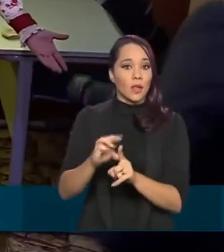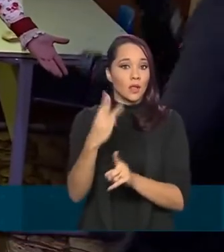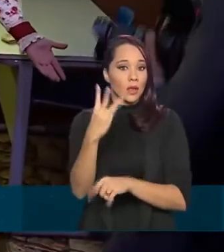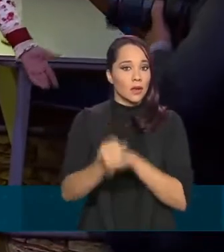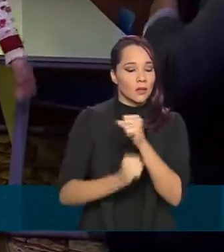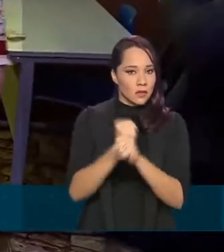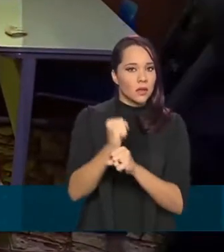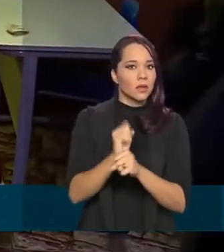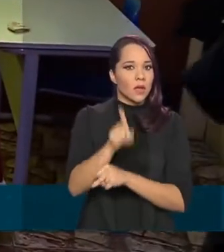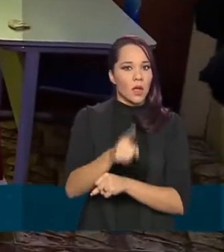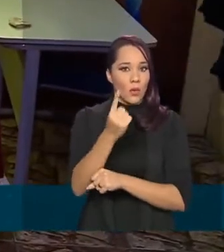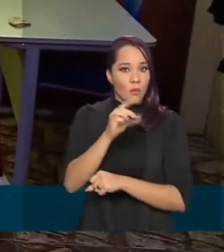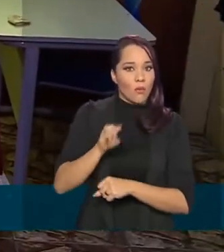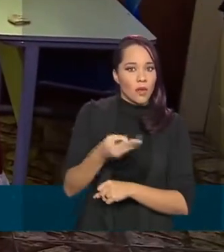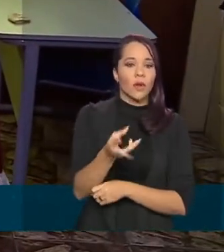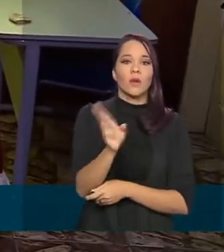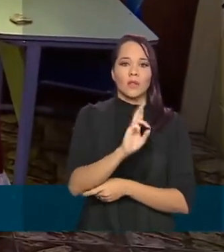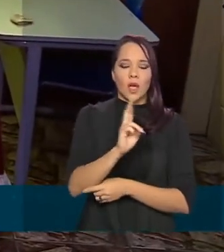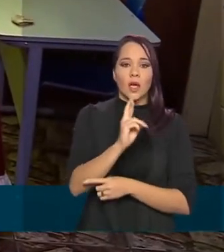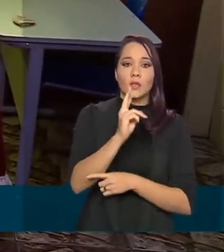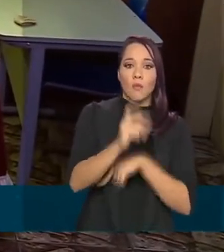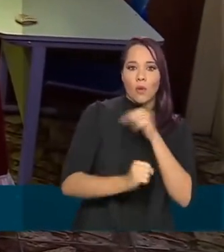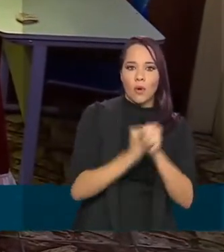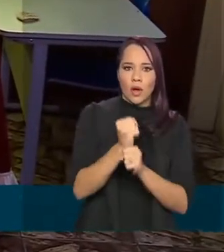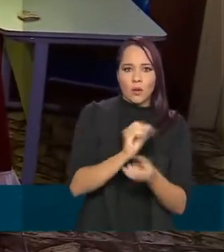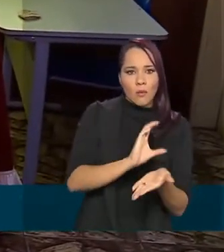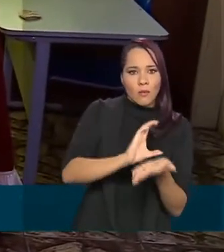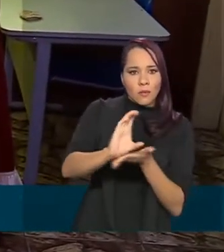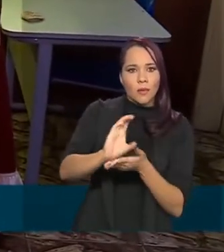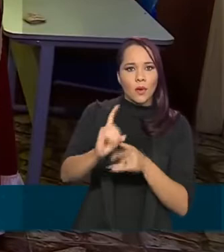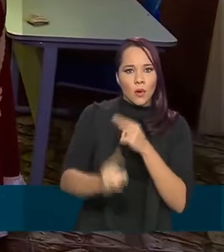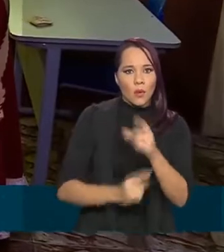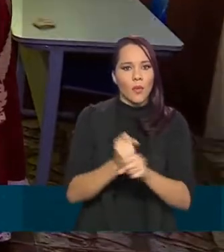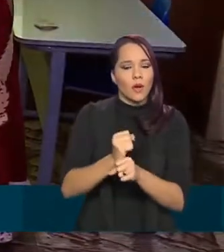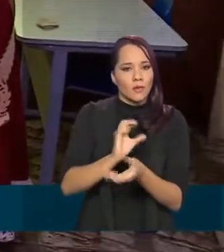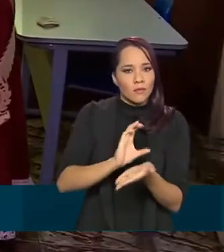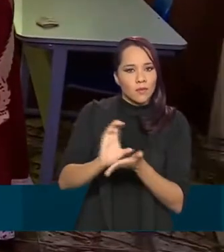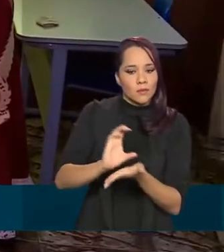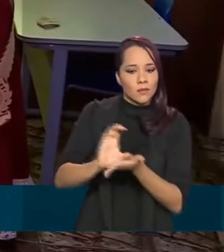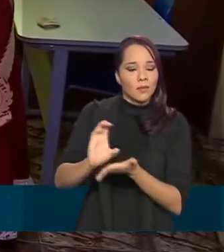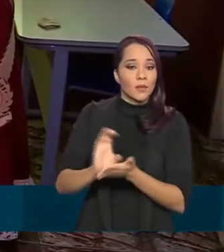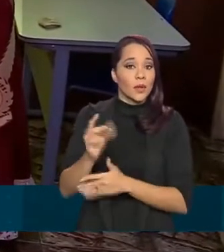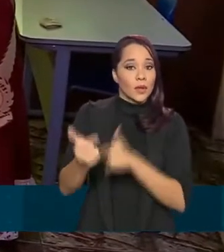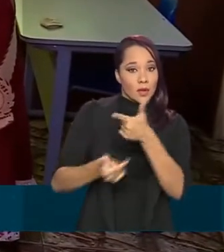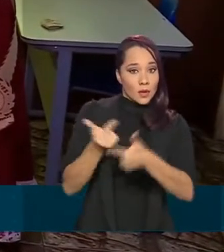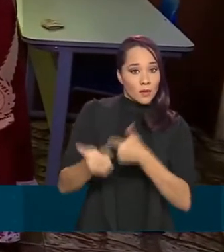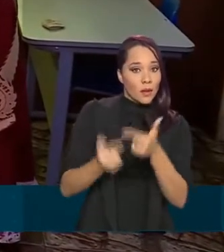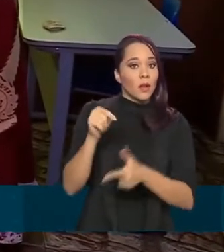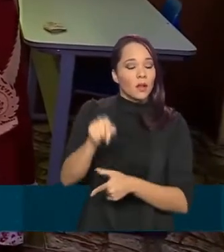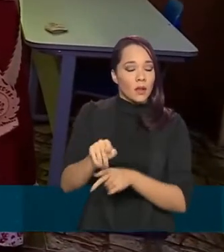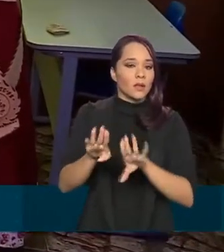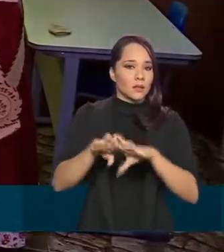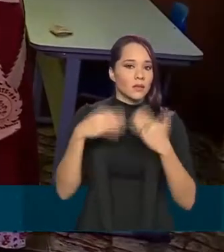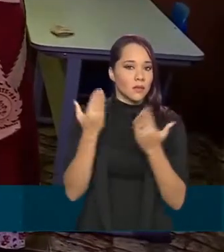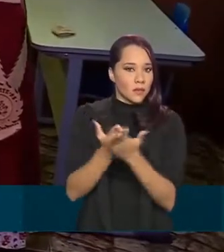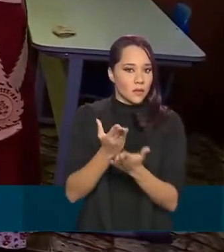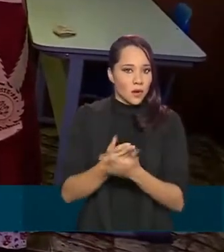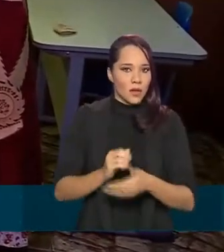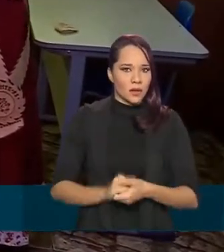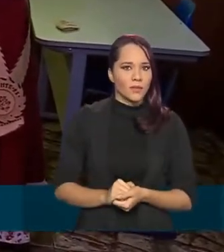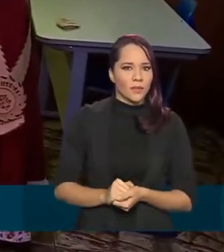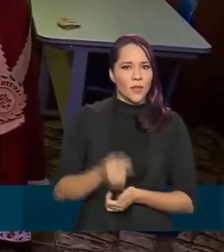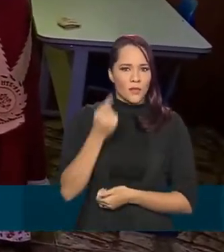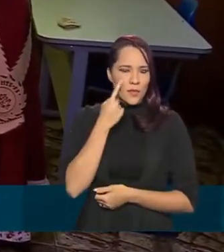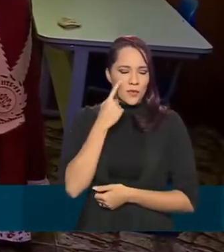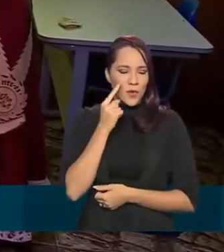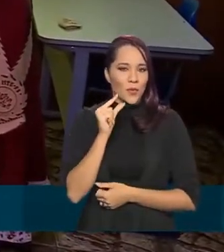3 anos serão R$ 1 milhão por ano para desenvolver atividades nesta escola. Vamos acompanhar